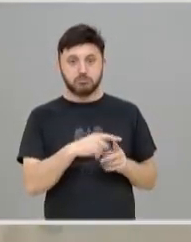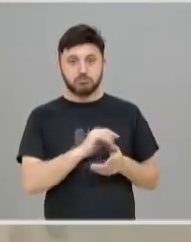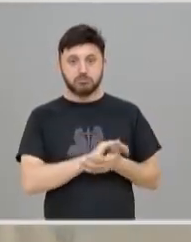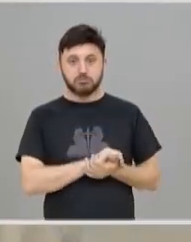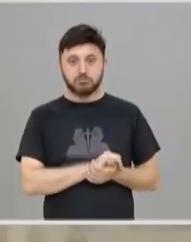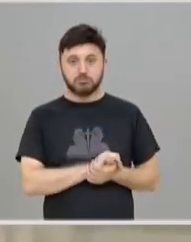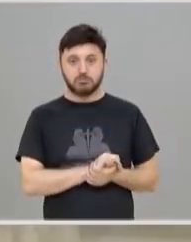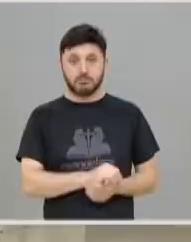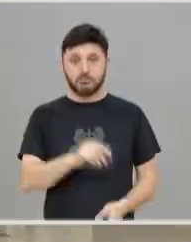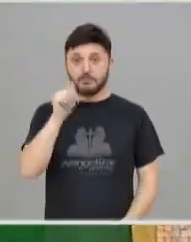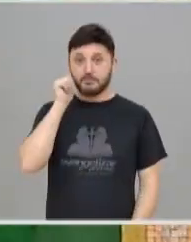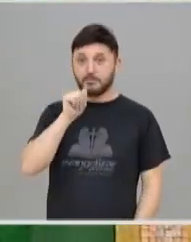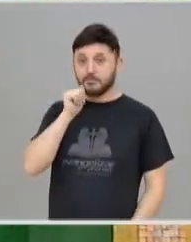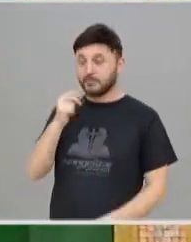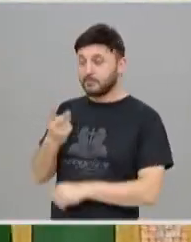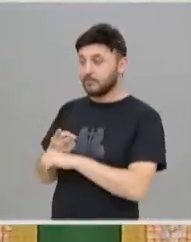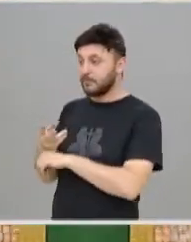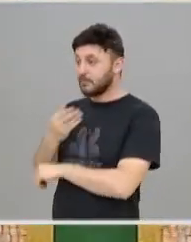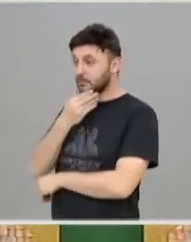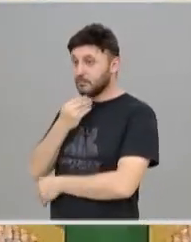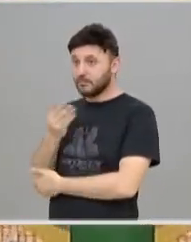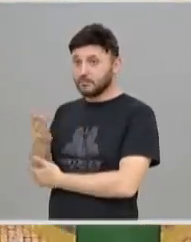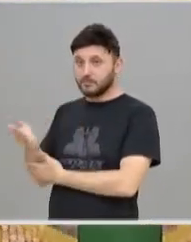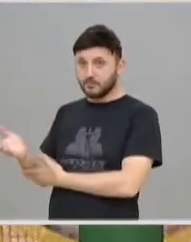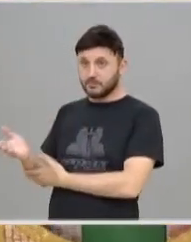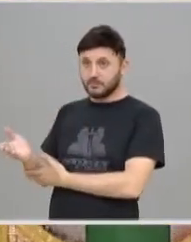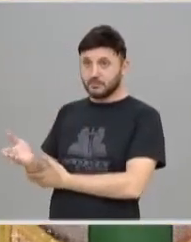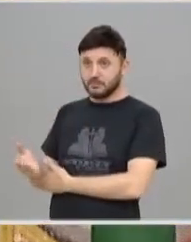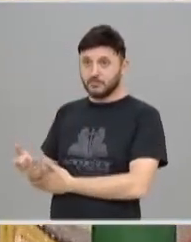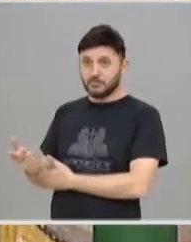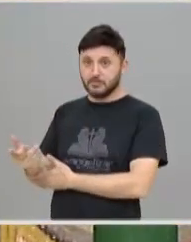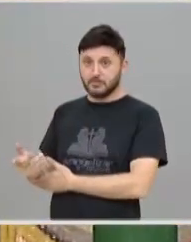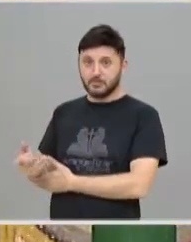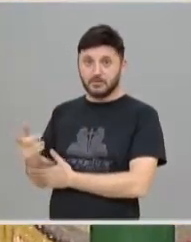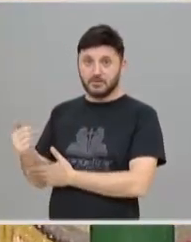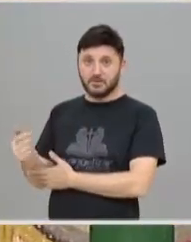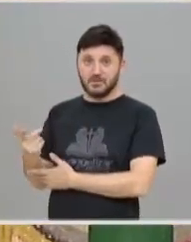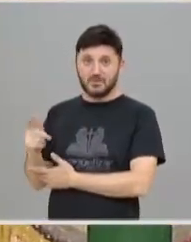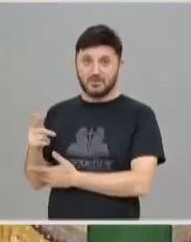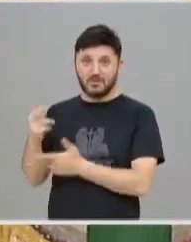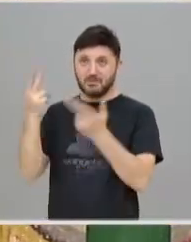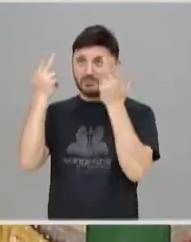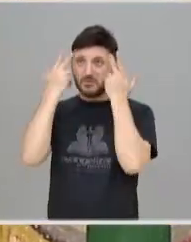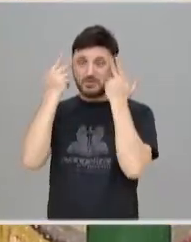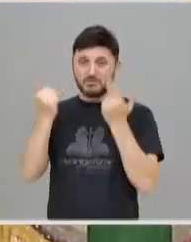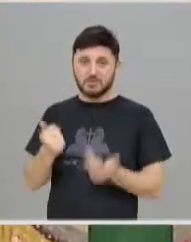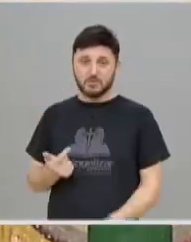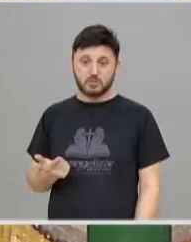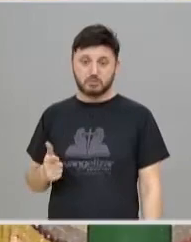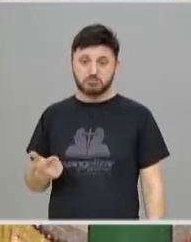e a mulher procura um macho. Isso é irracional.